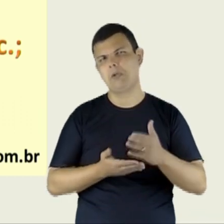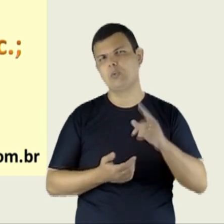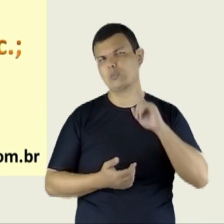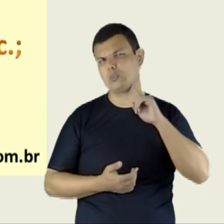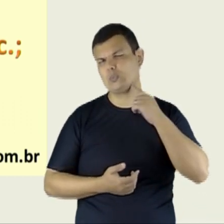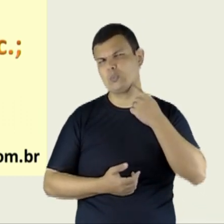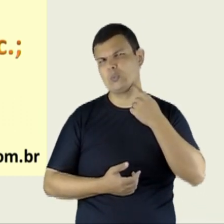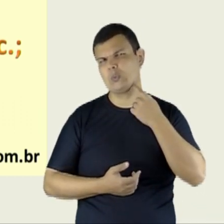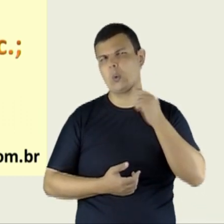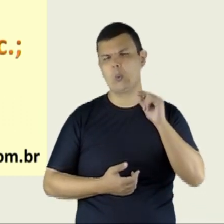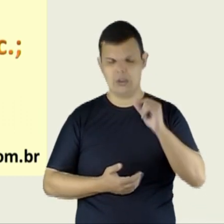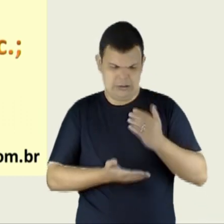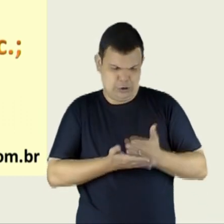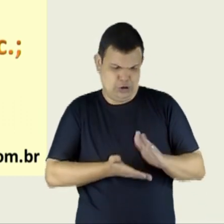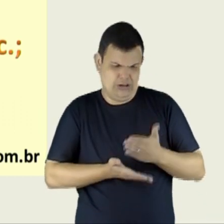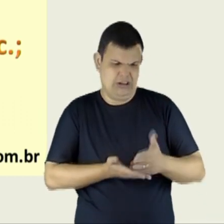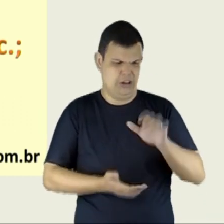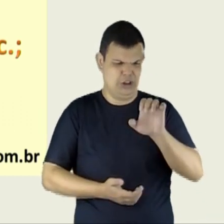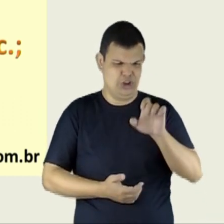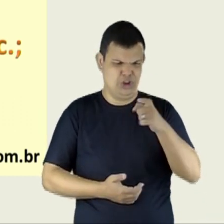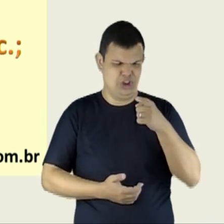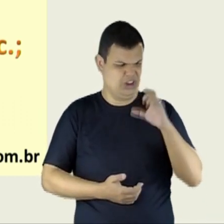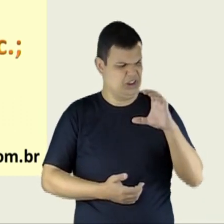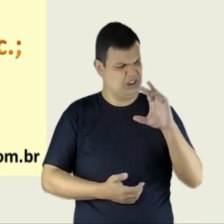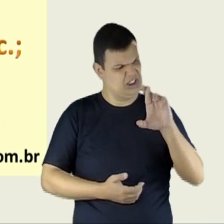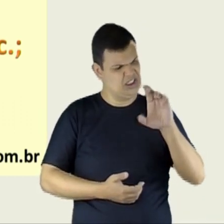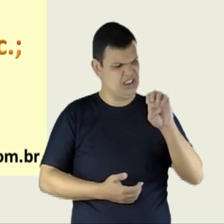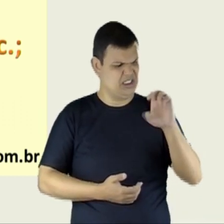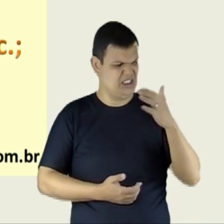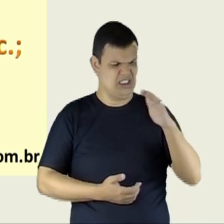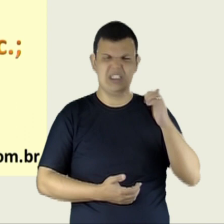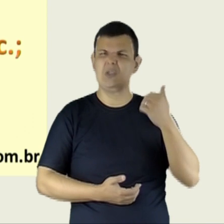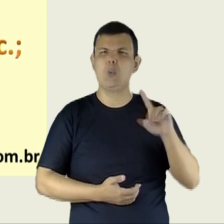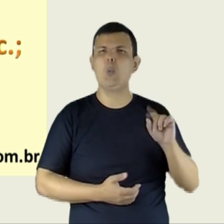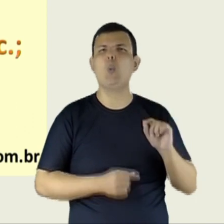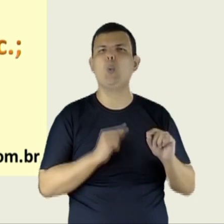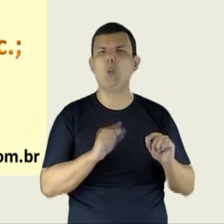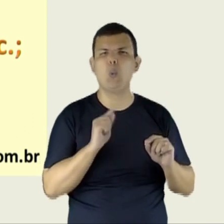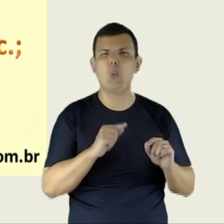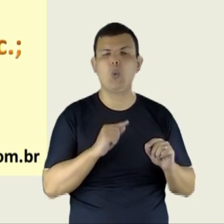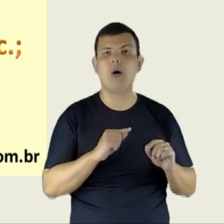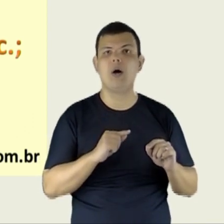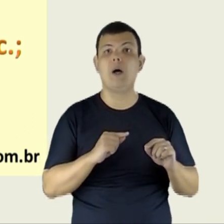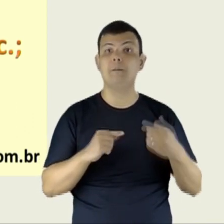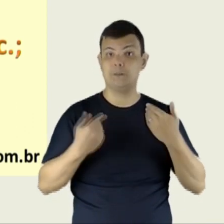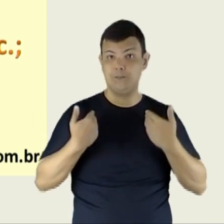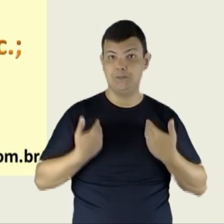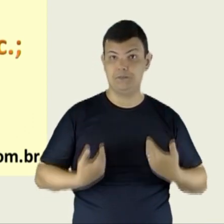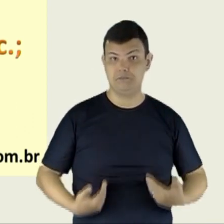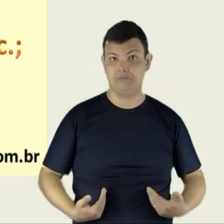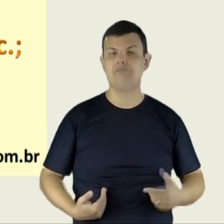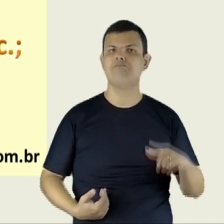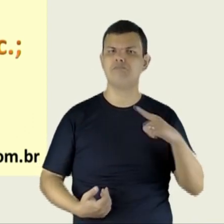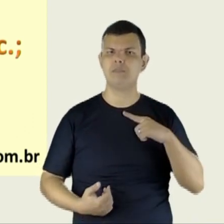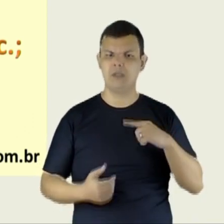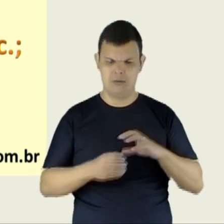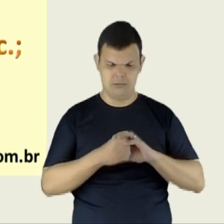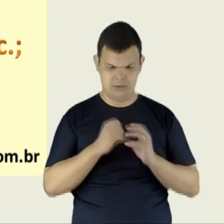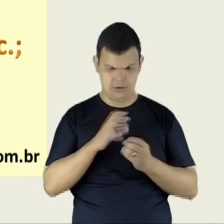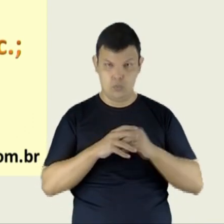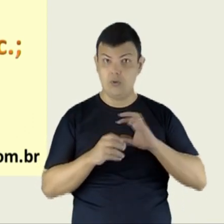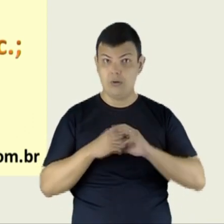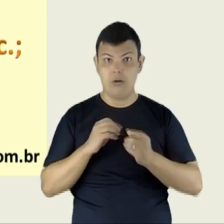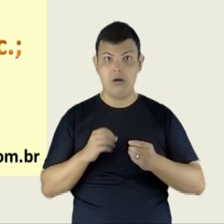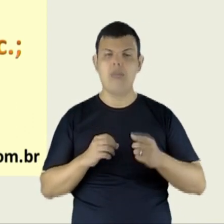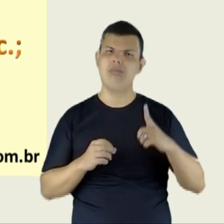quer dizer excreção? Em suas atividades e funções, as células do nosso corpo produzem